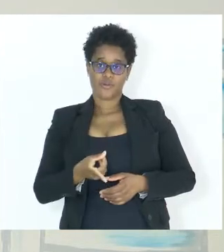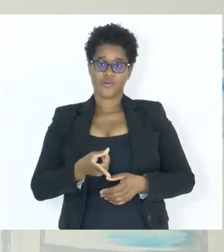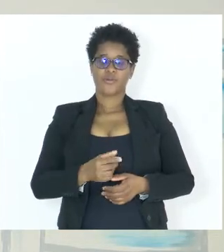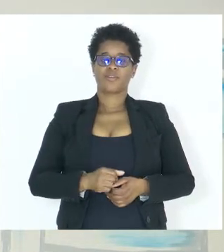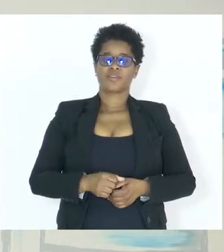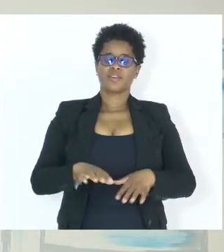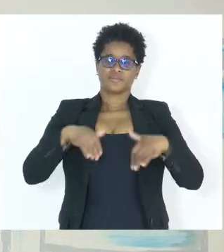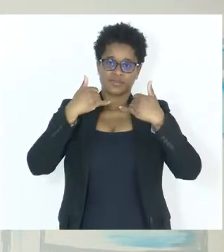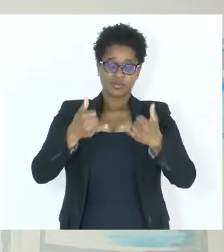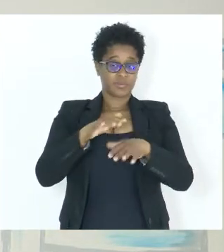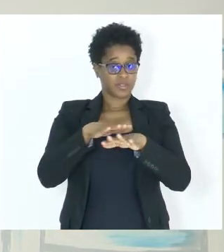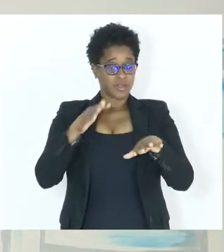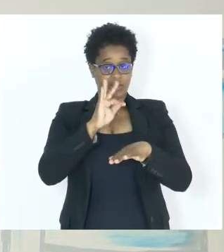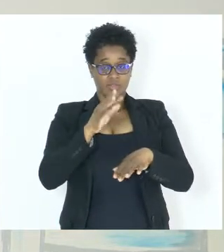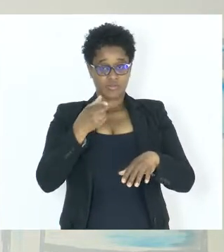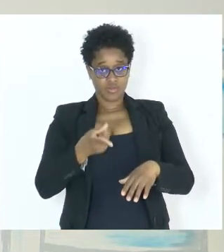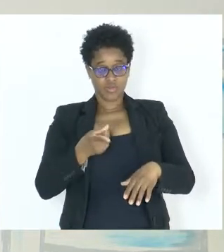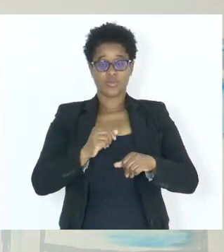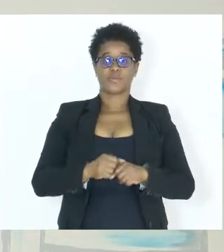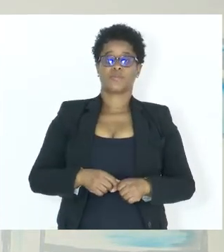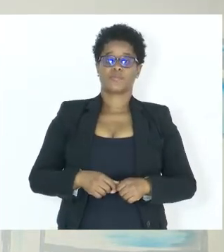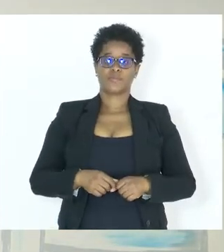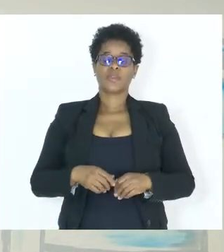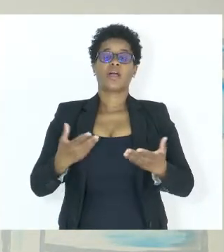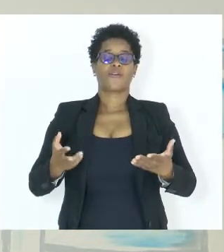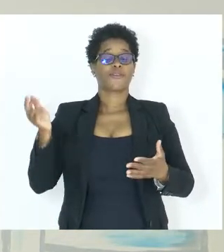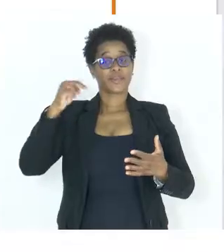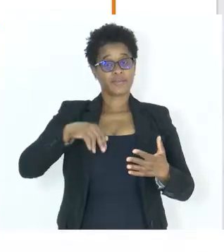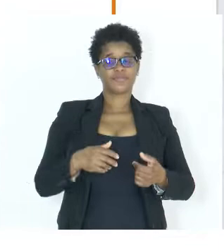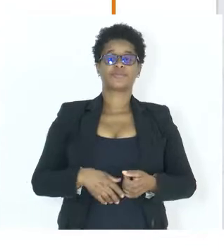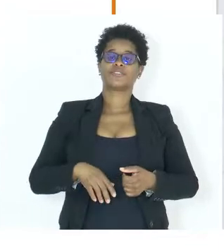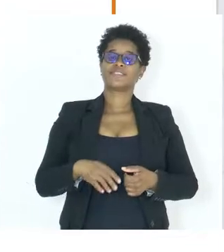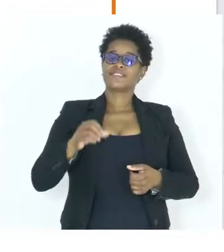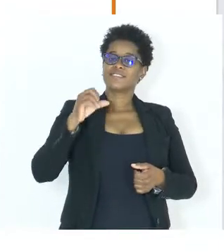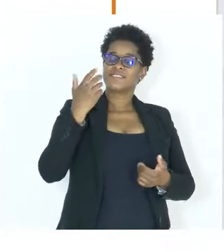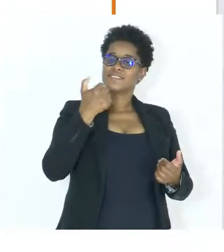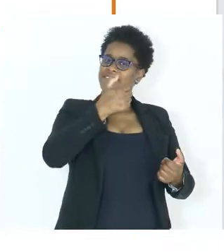49º. Depois do 49º, agora chegamos no